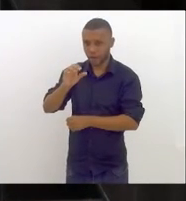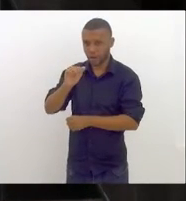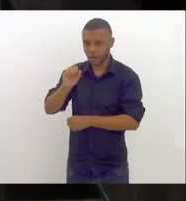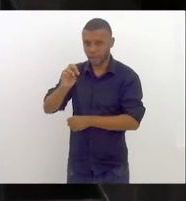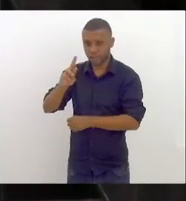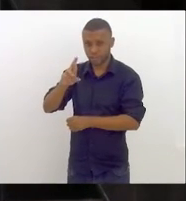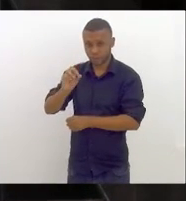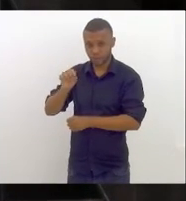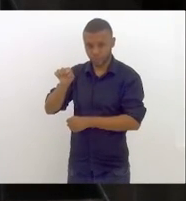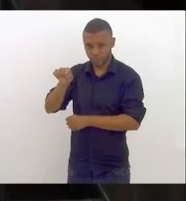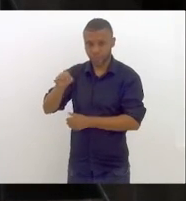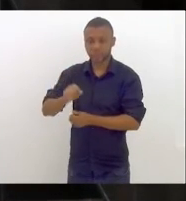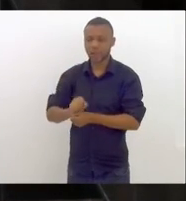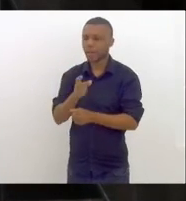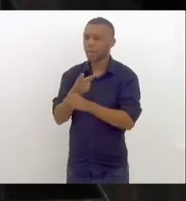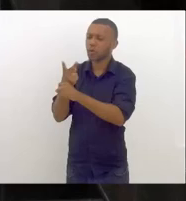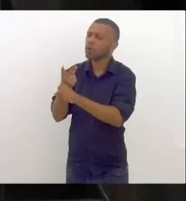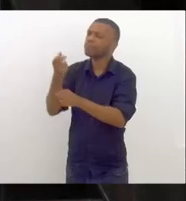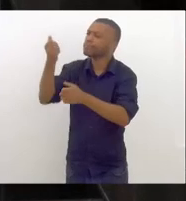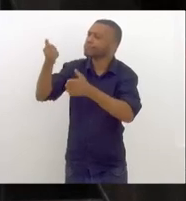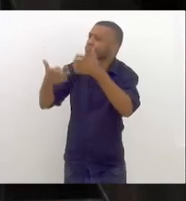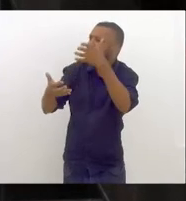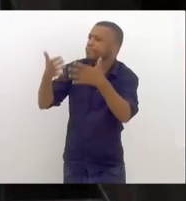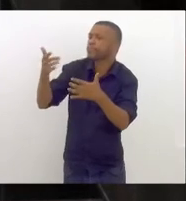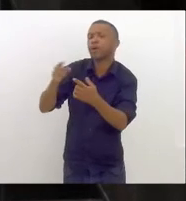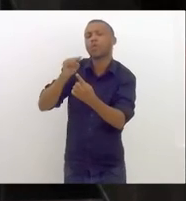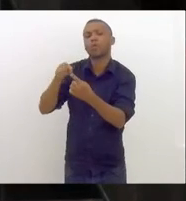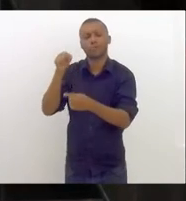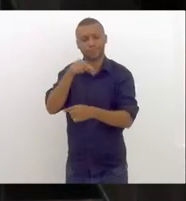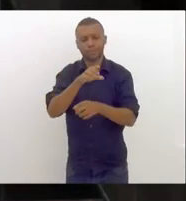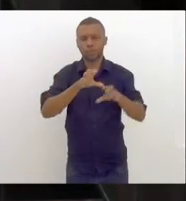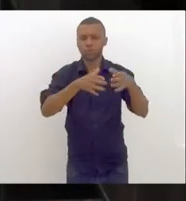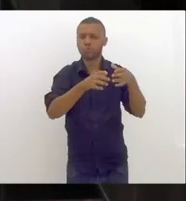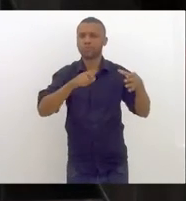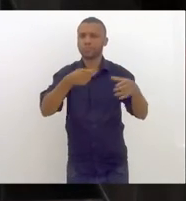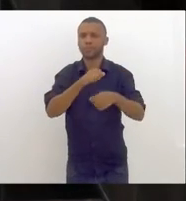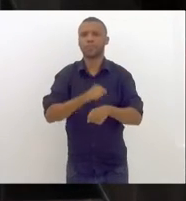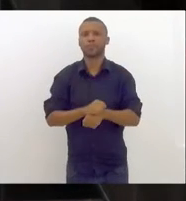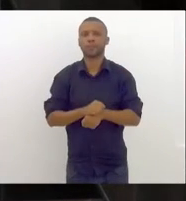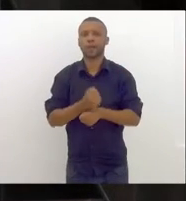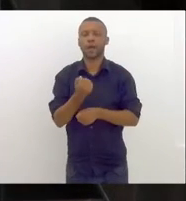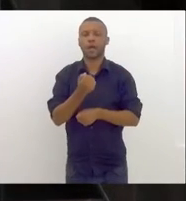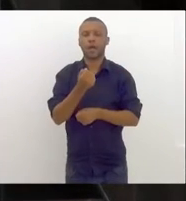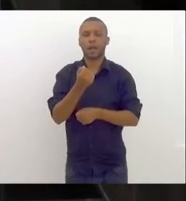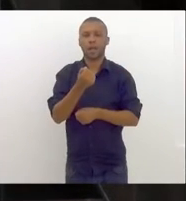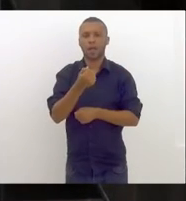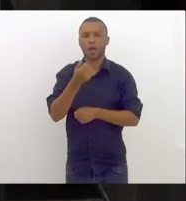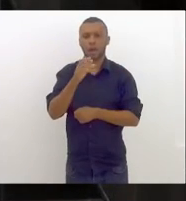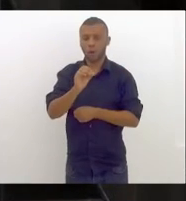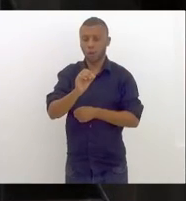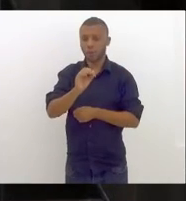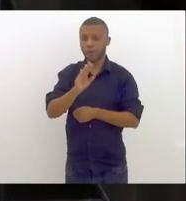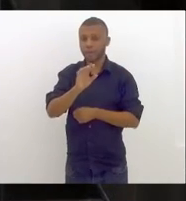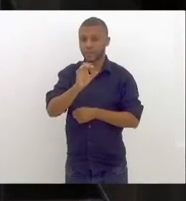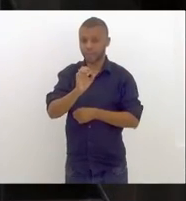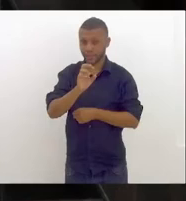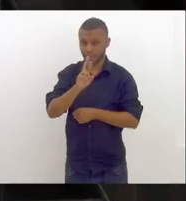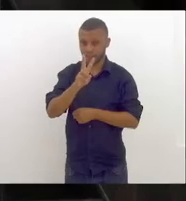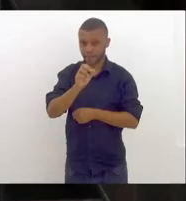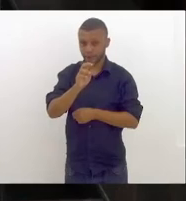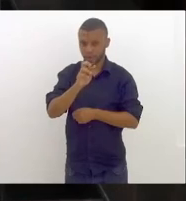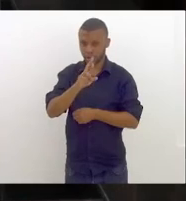Castro é para o coletivo intitulado Observatório do conhecimento e a frente parlamentarista de educação